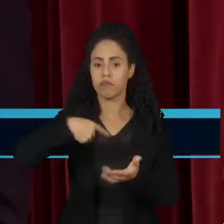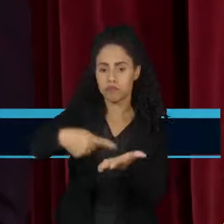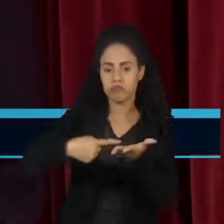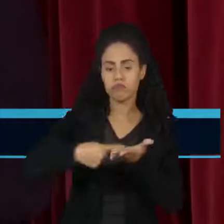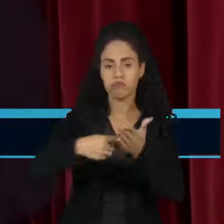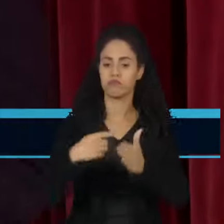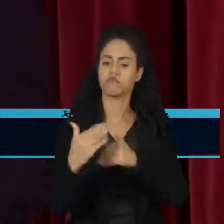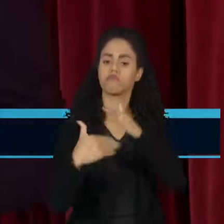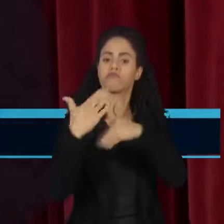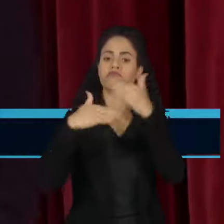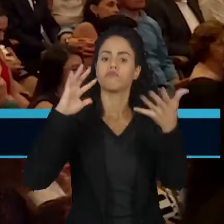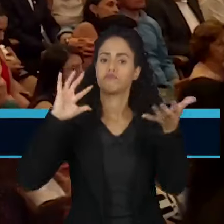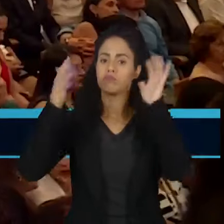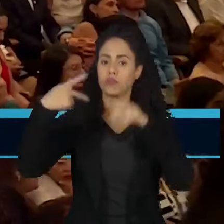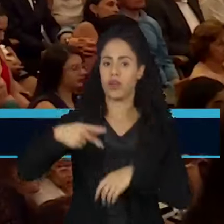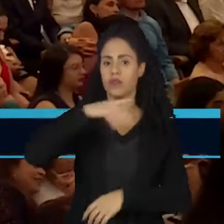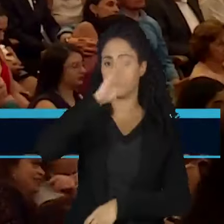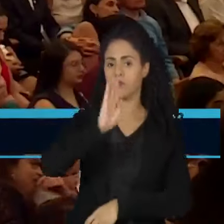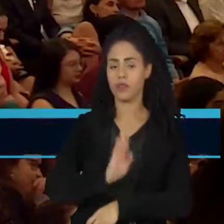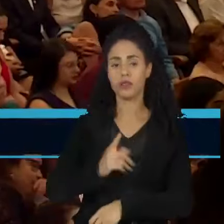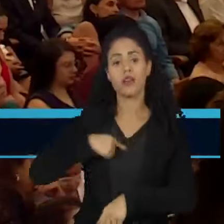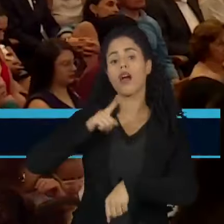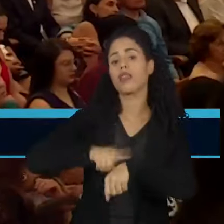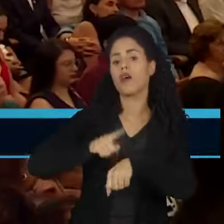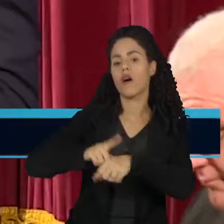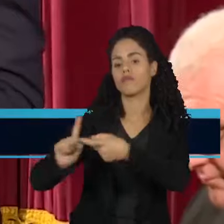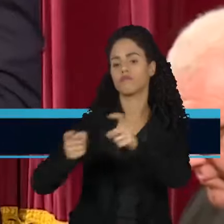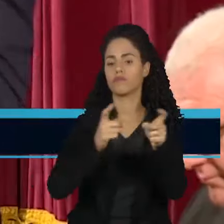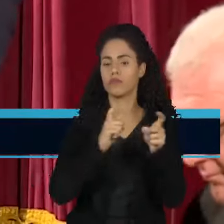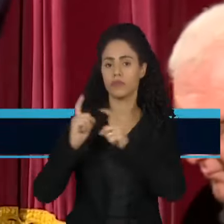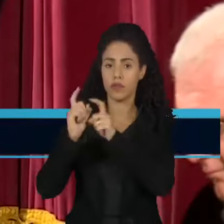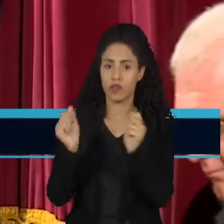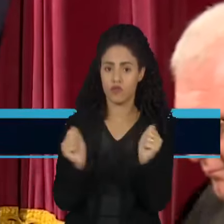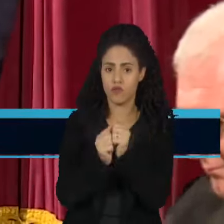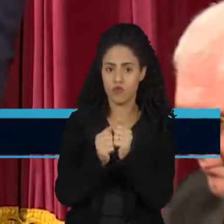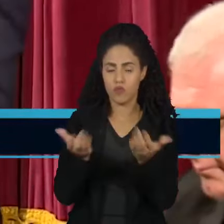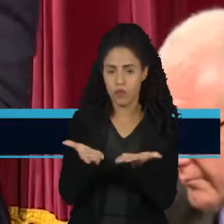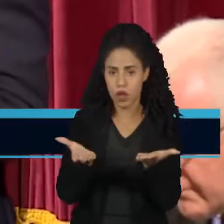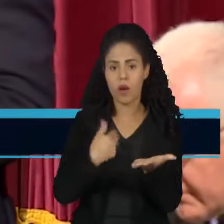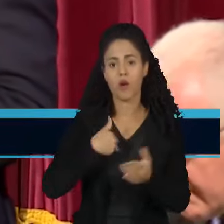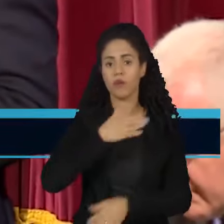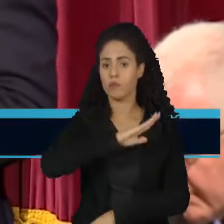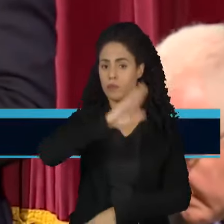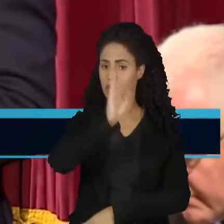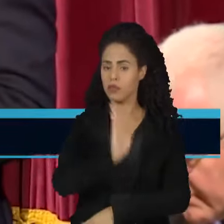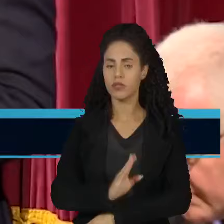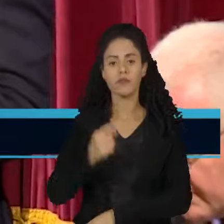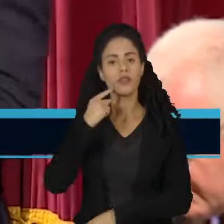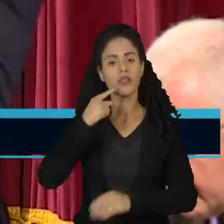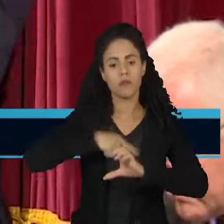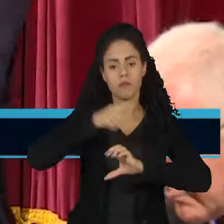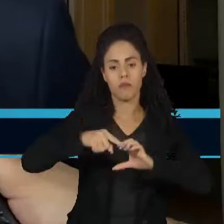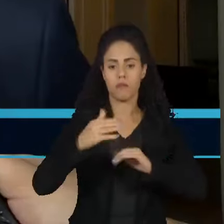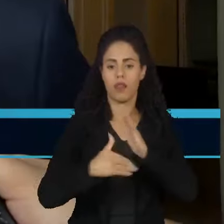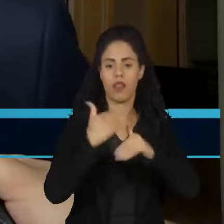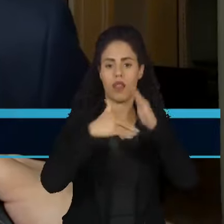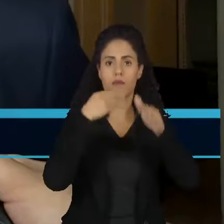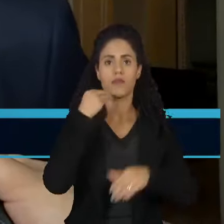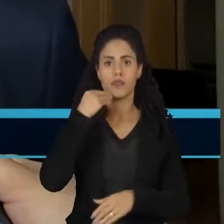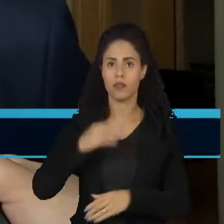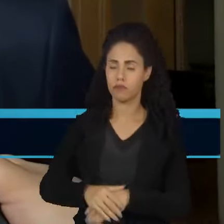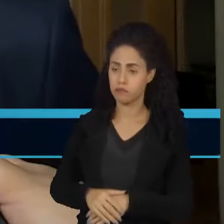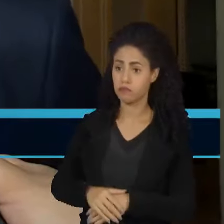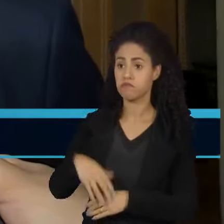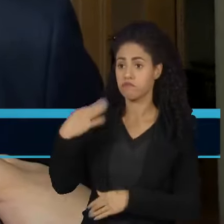desafios ambientais no Brasil durante a reunião anual da Sociedade Brasileira para o Progresso da Ciência. Levar em